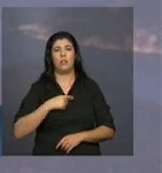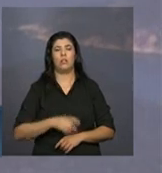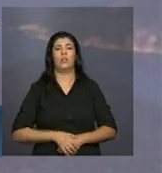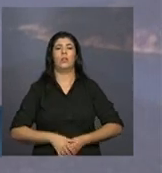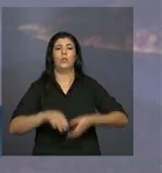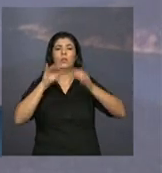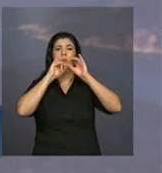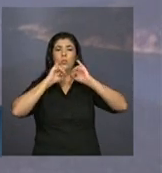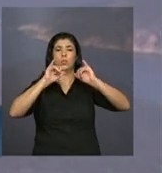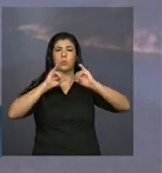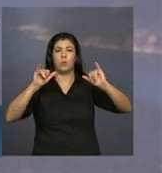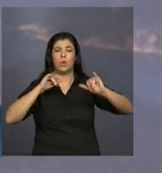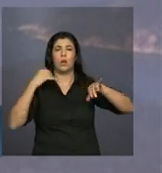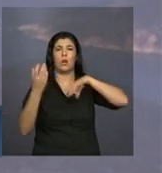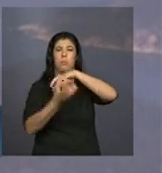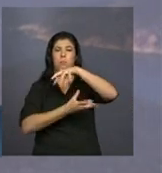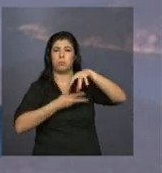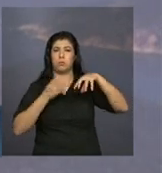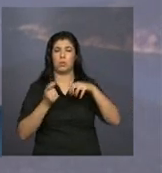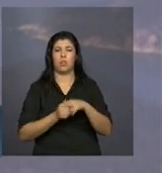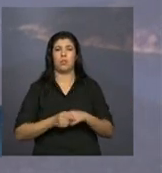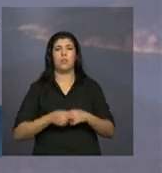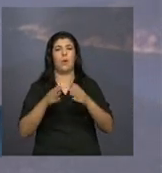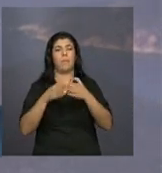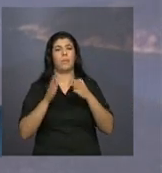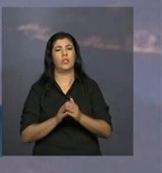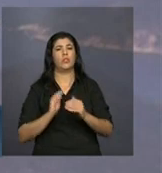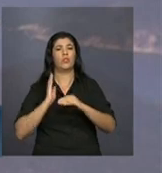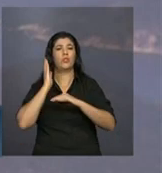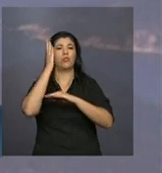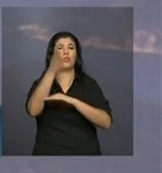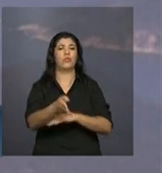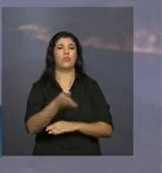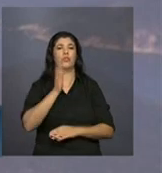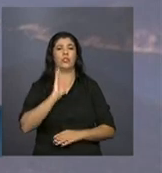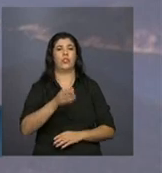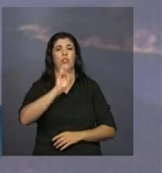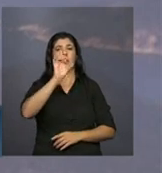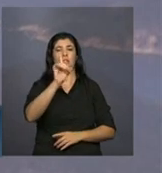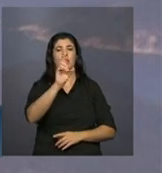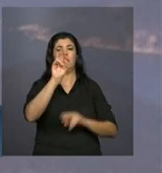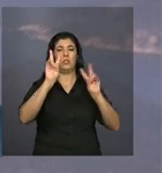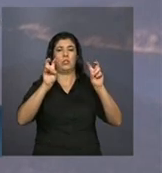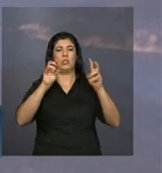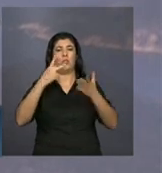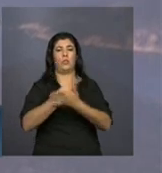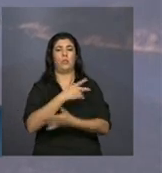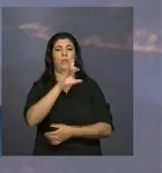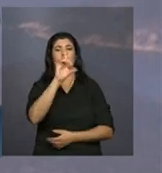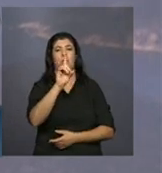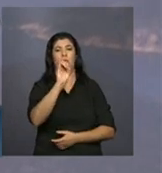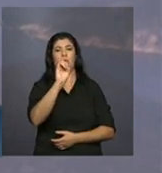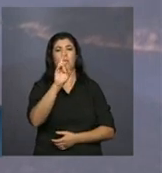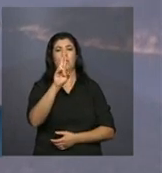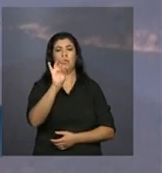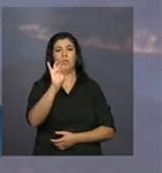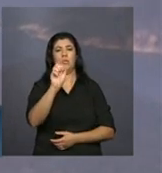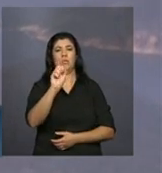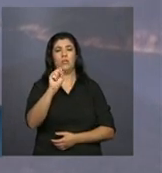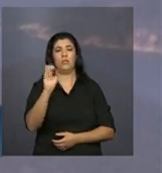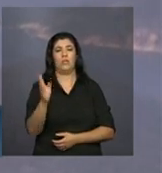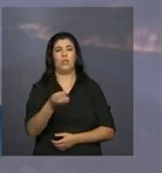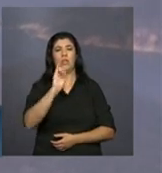o comício das diretas já e todo o processo de democratização do Brasil,